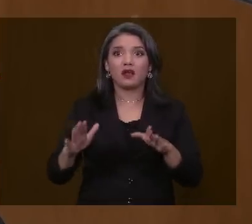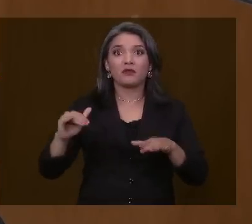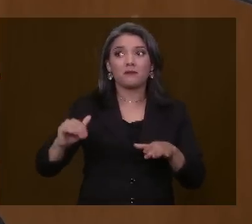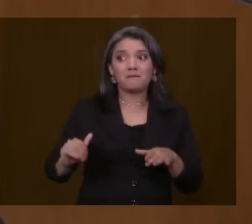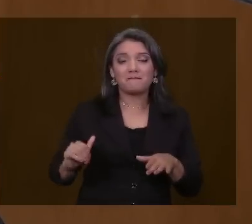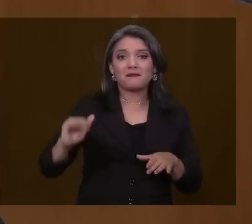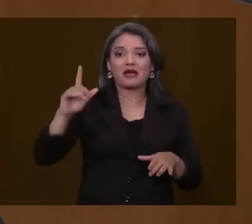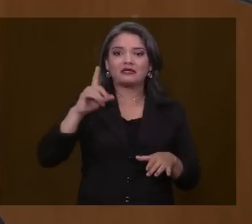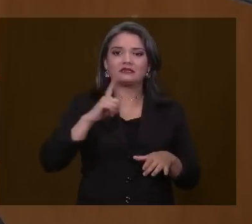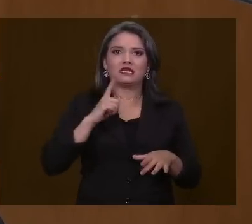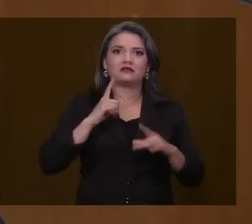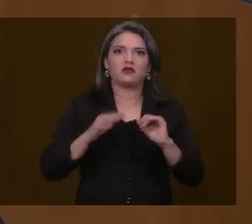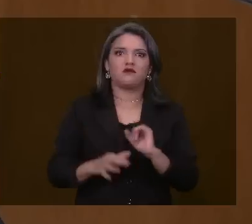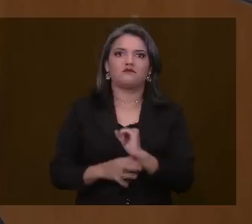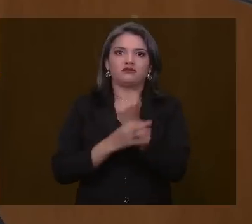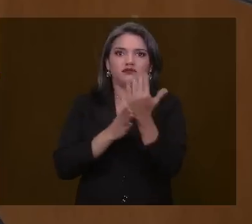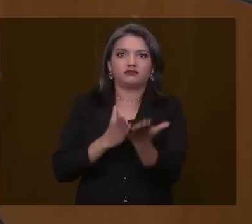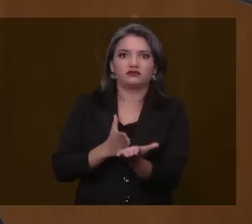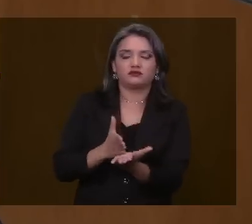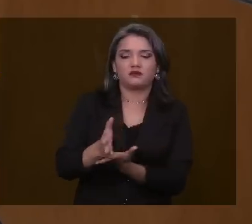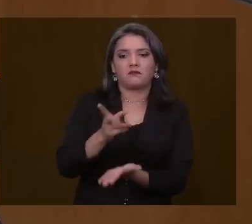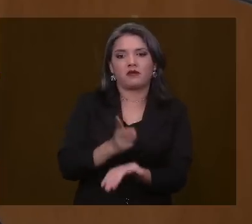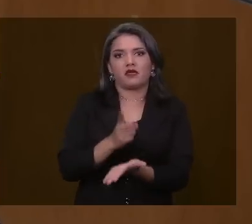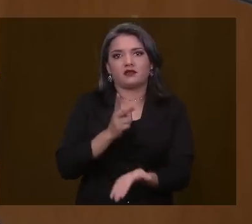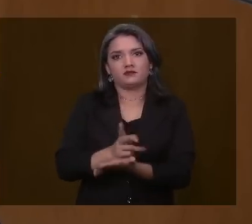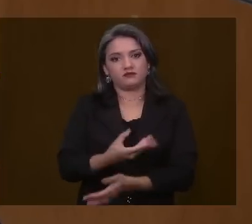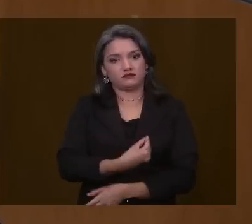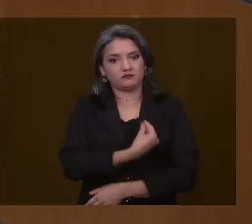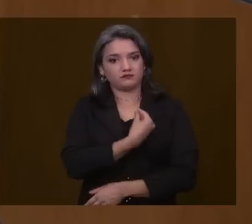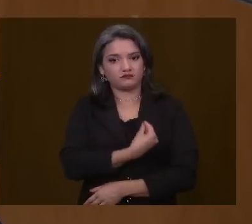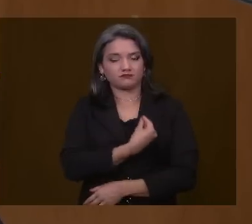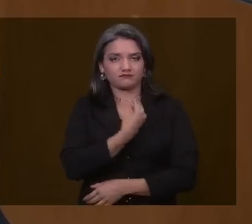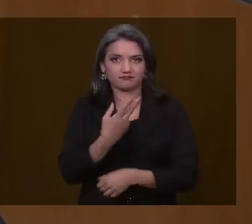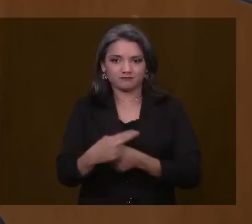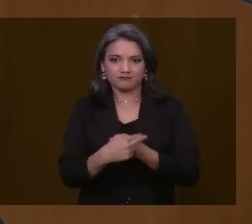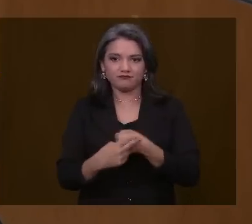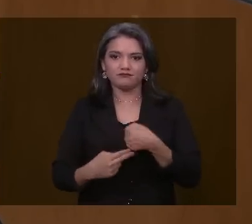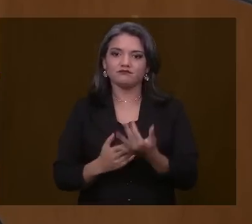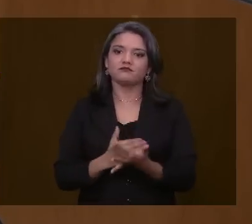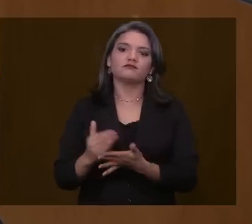normalidade institucional da vida republicana, começada em